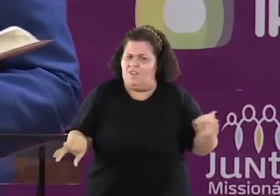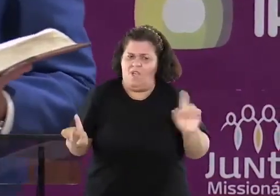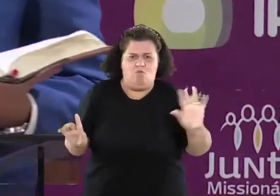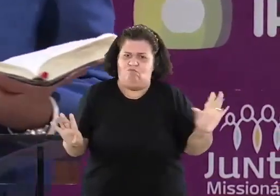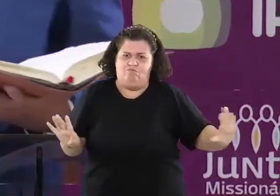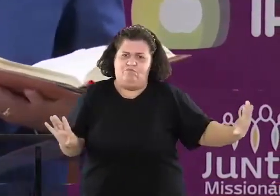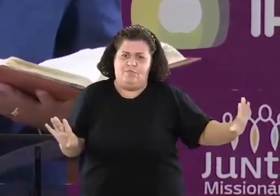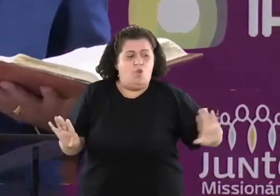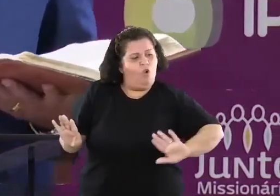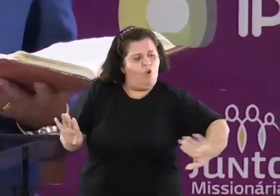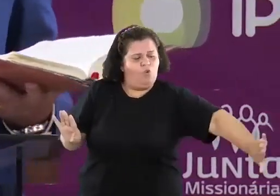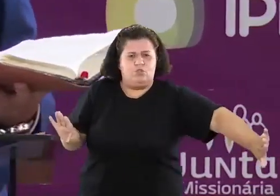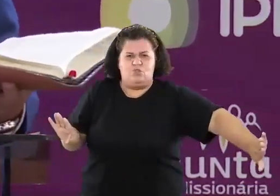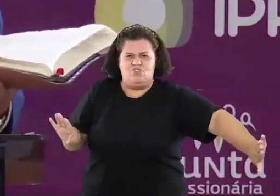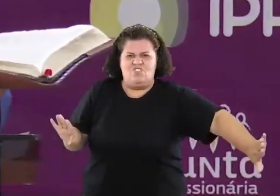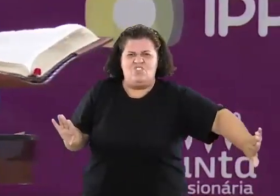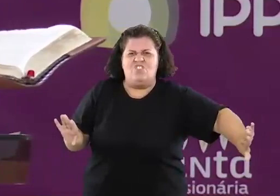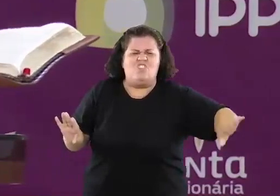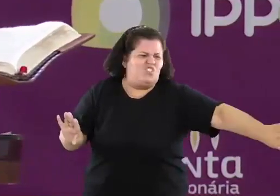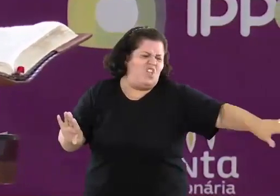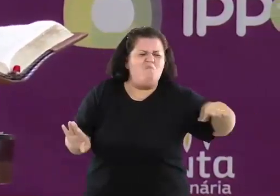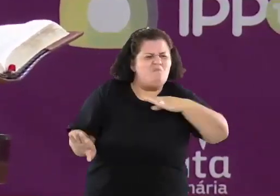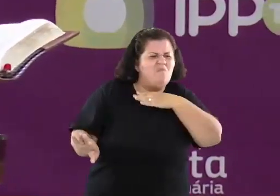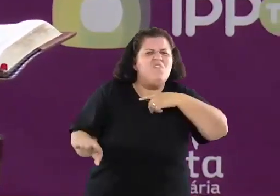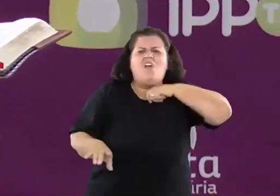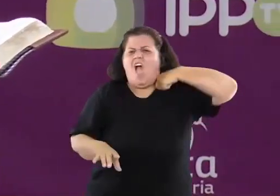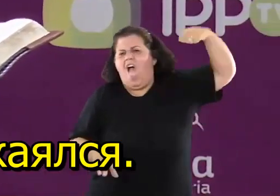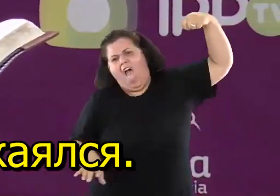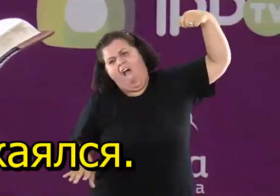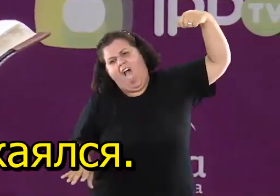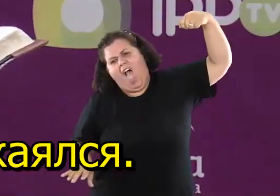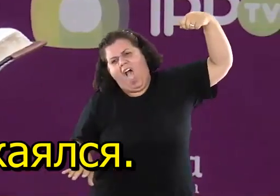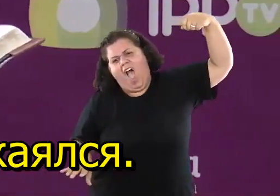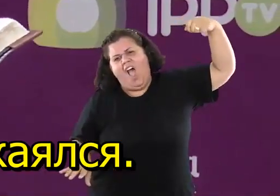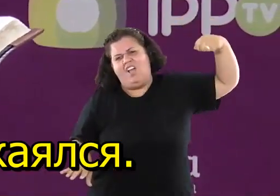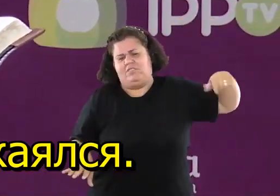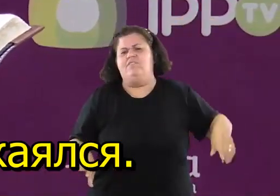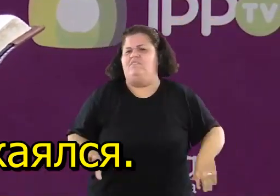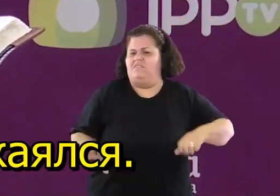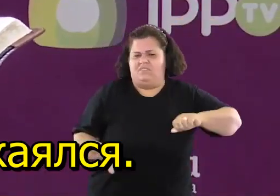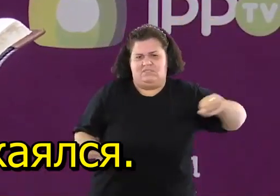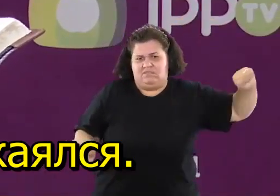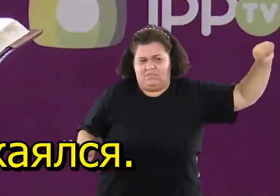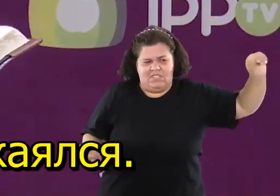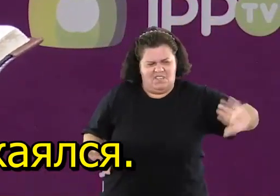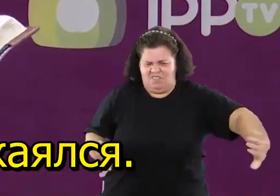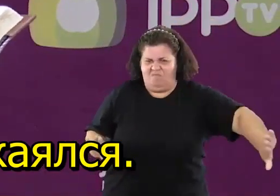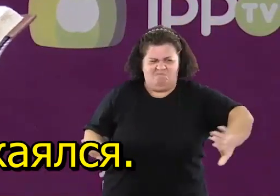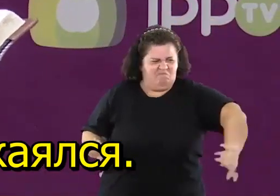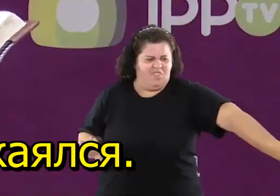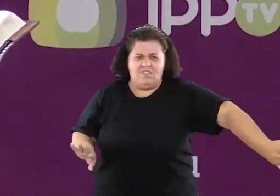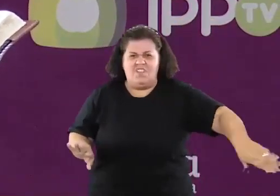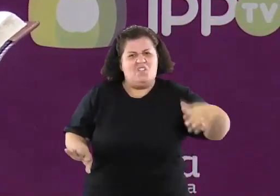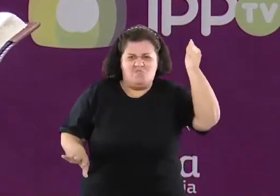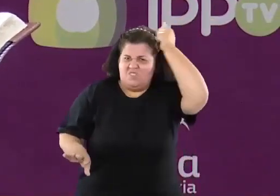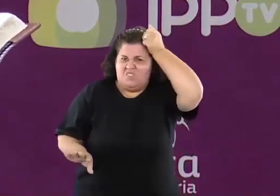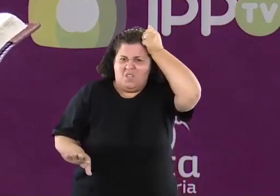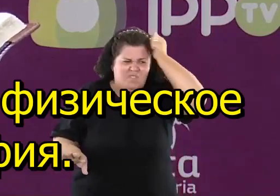que já a essas alturas havia suicidado, por ter traído Jesus, e não se arrependido.